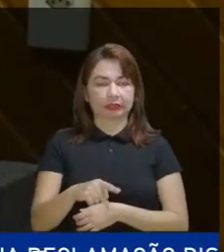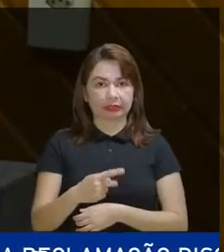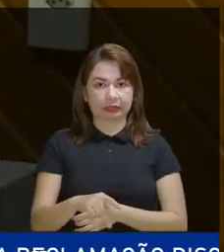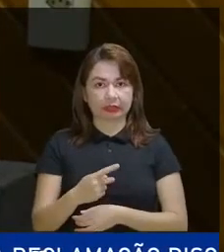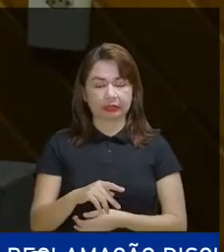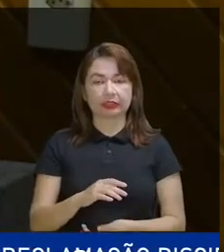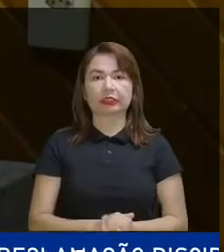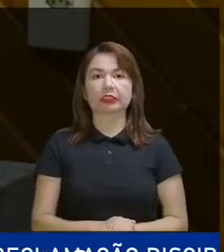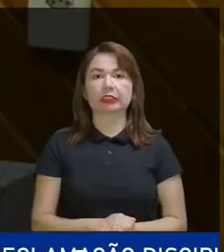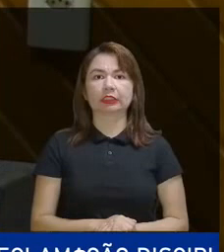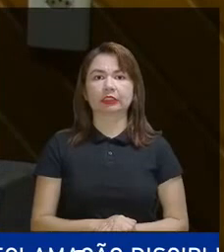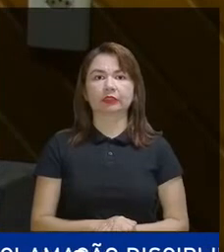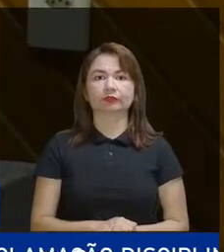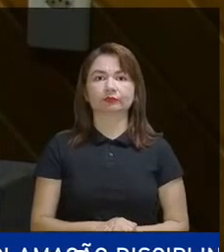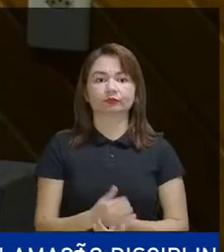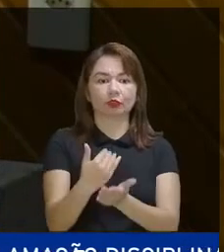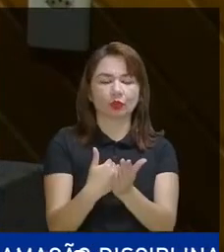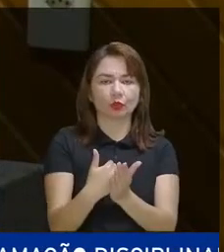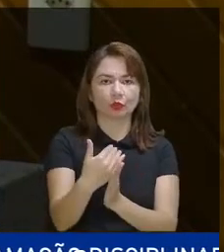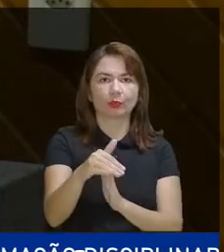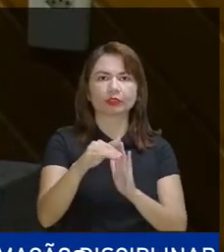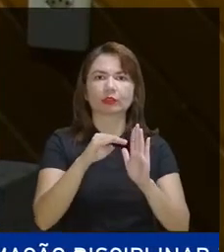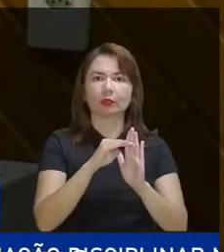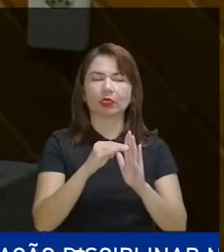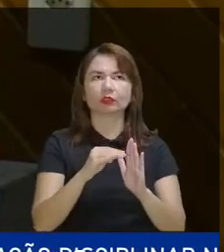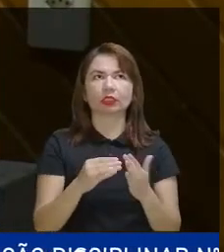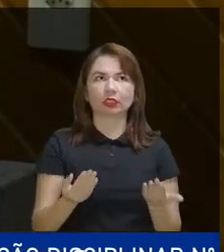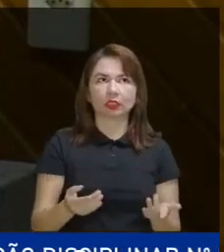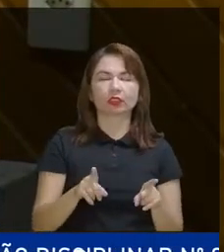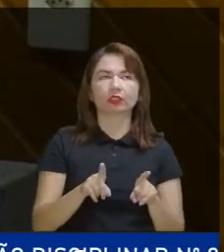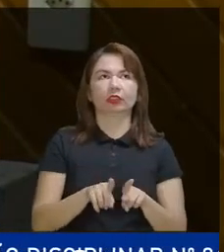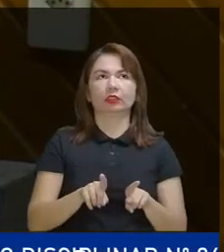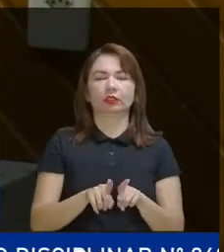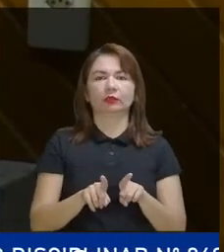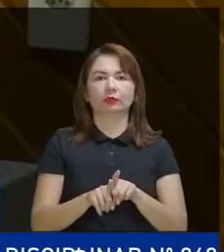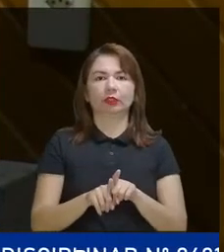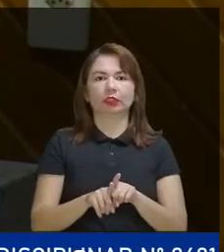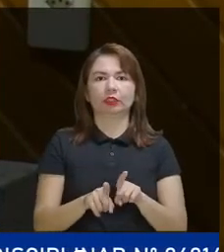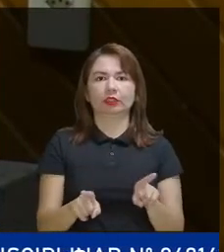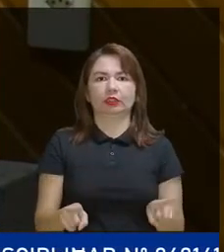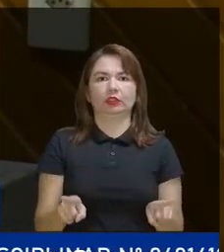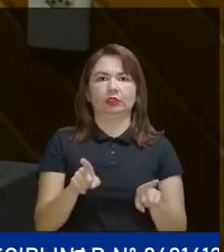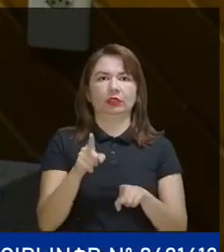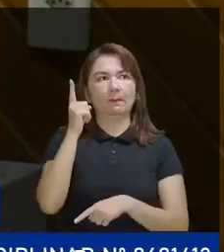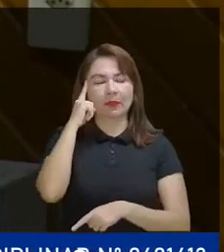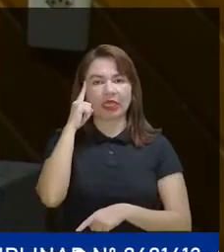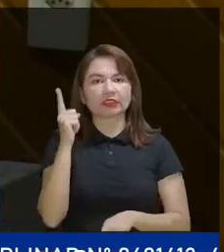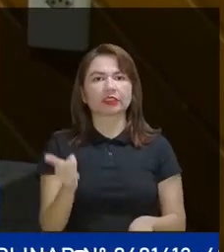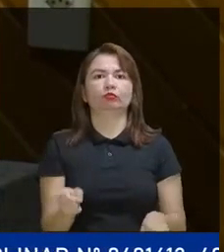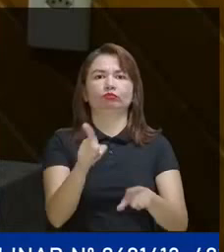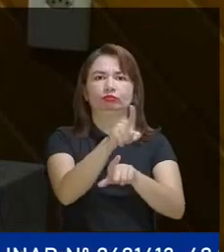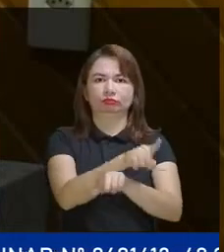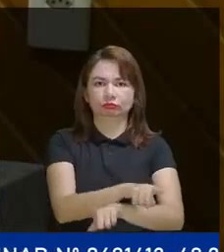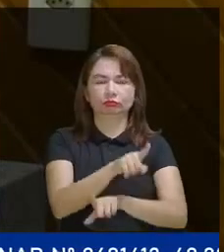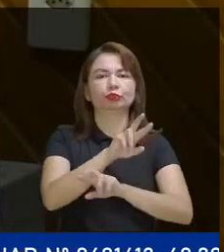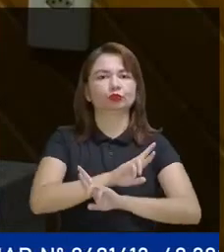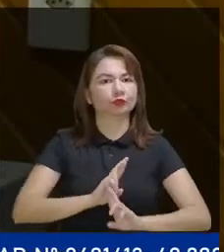que garantir pelo menos o contraditório, né,